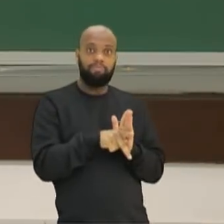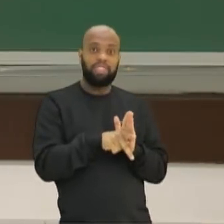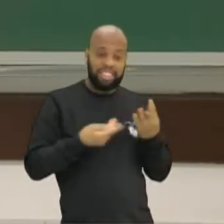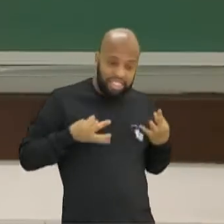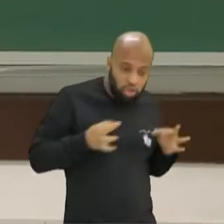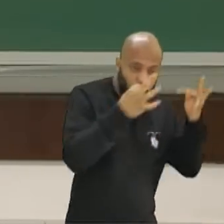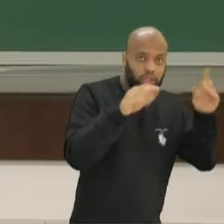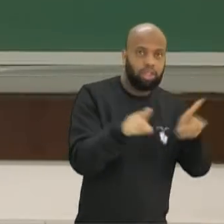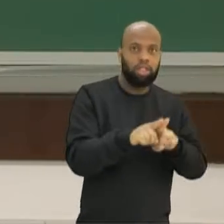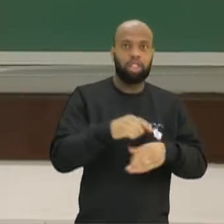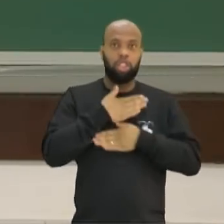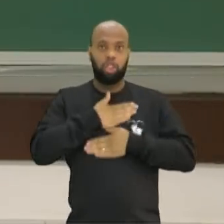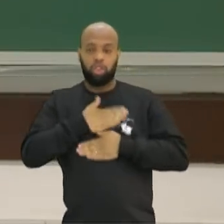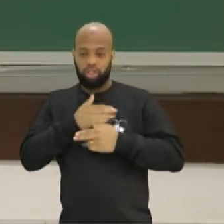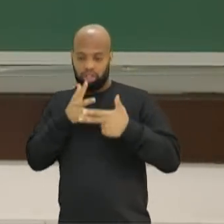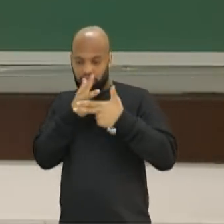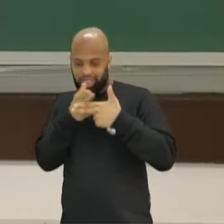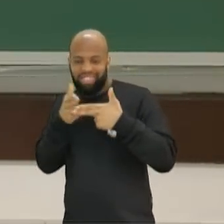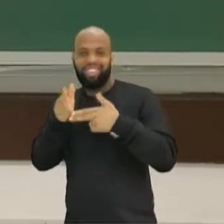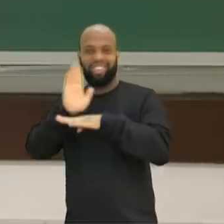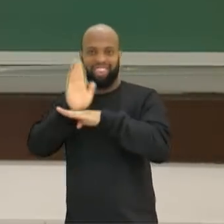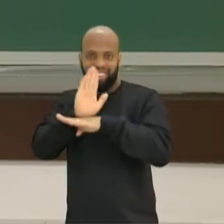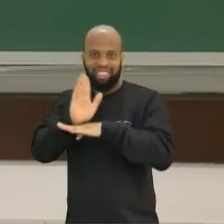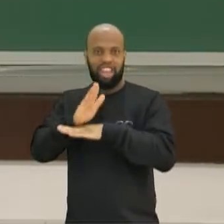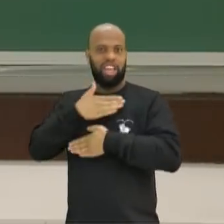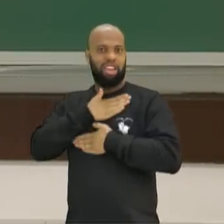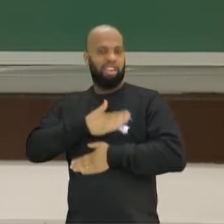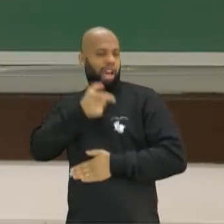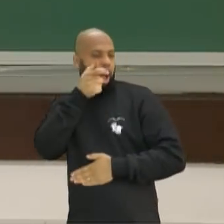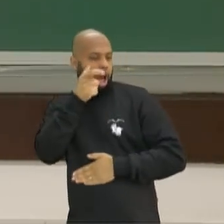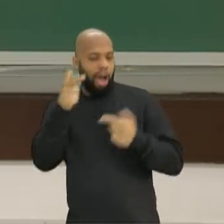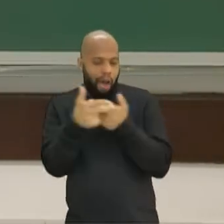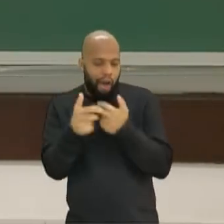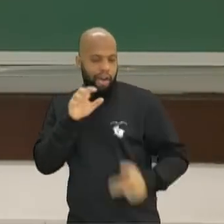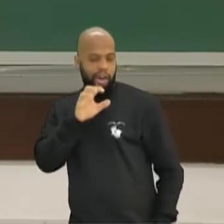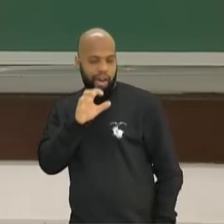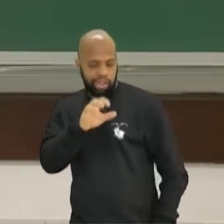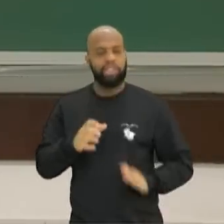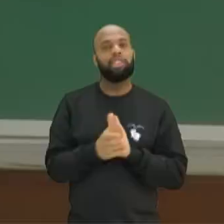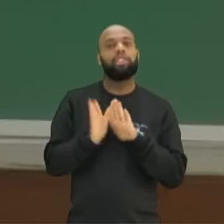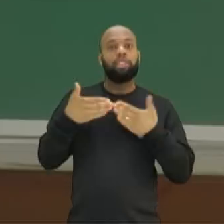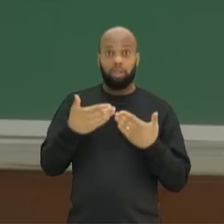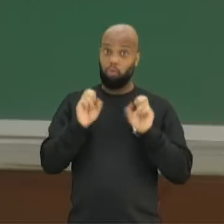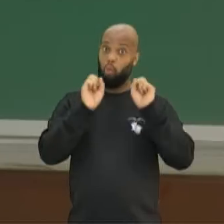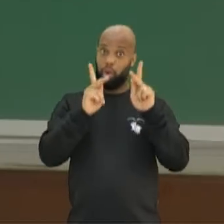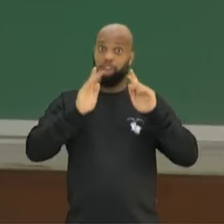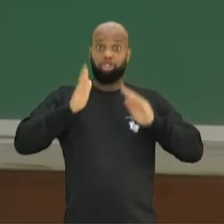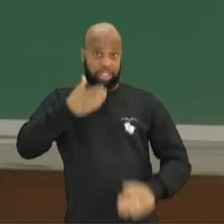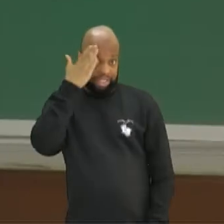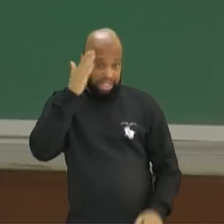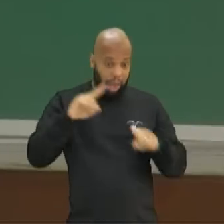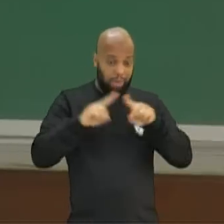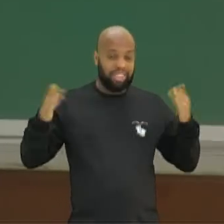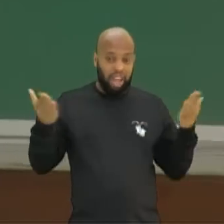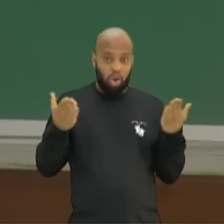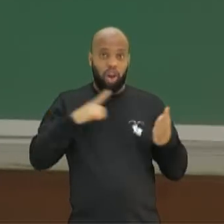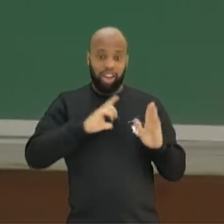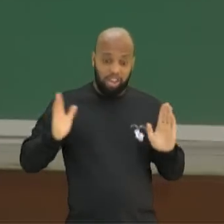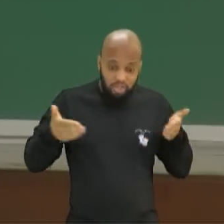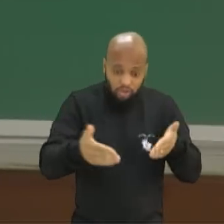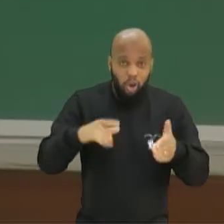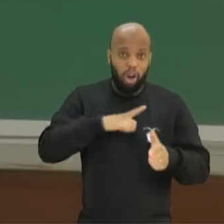gosta de tecnologia e aquele que gosta de entretenimento, ok, mas agora ele está limitando